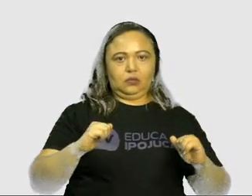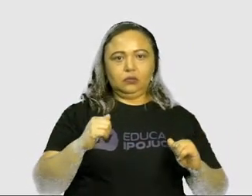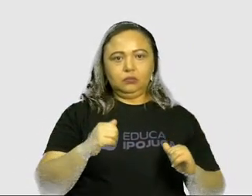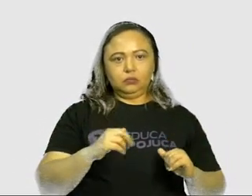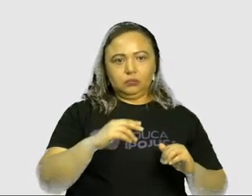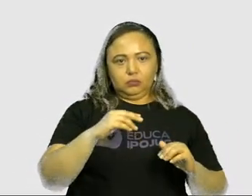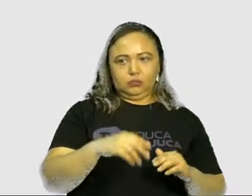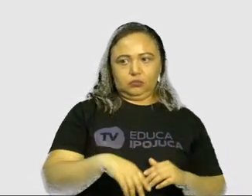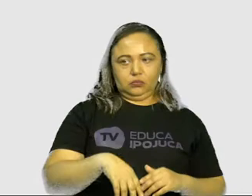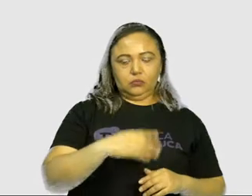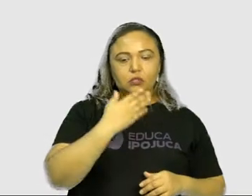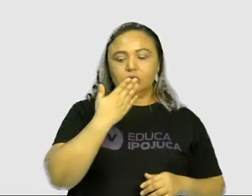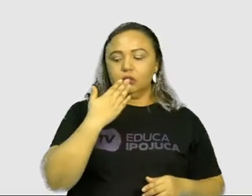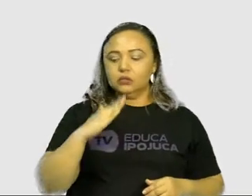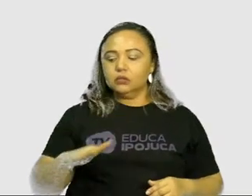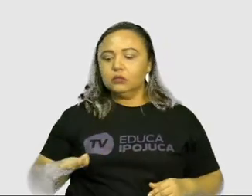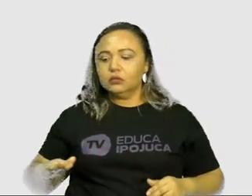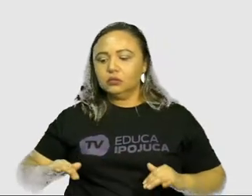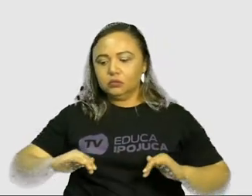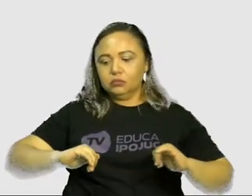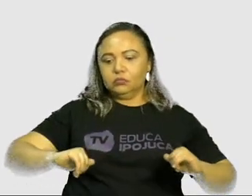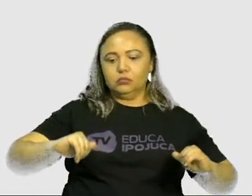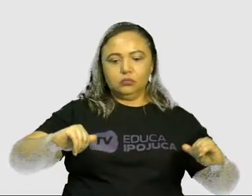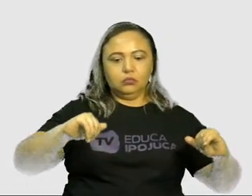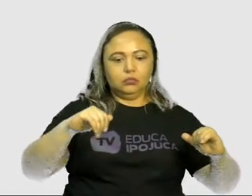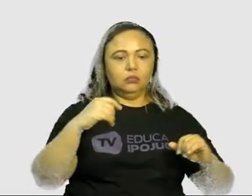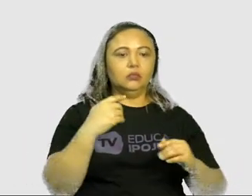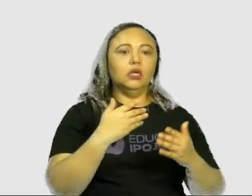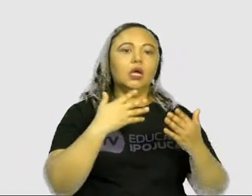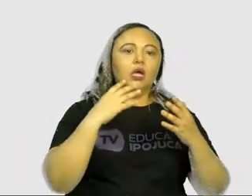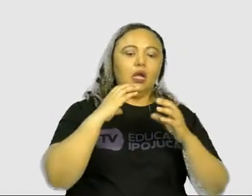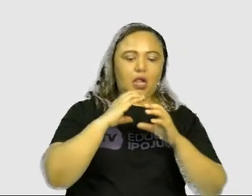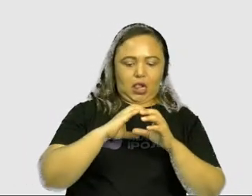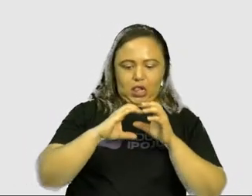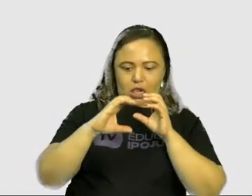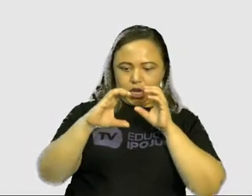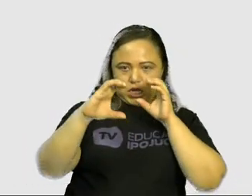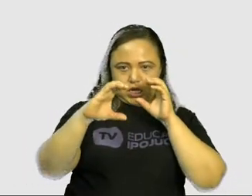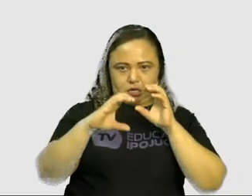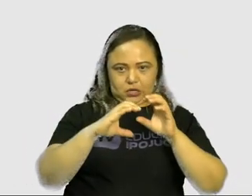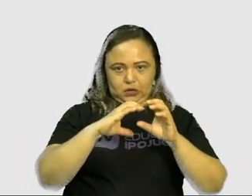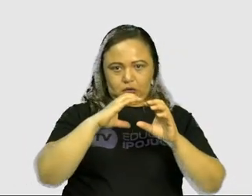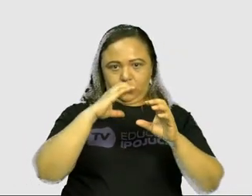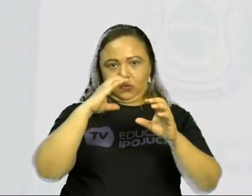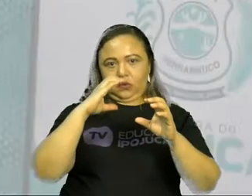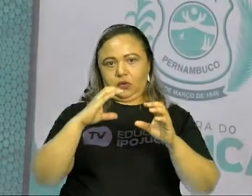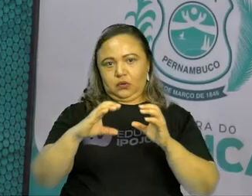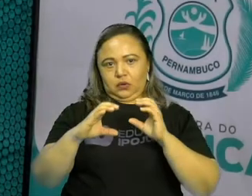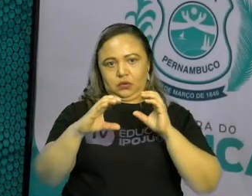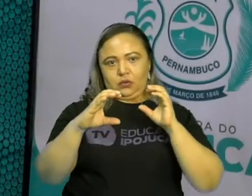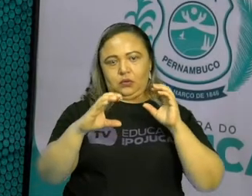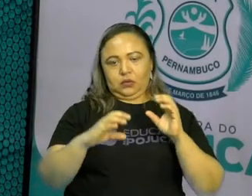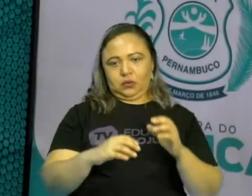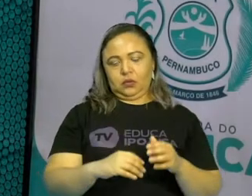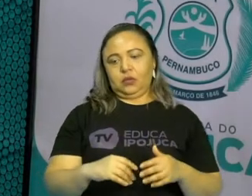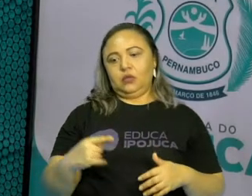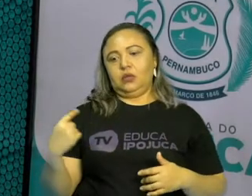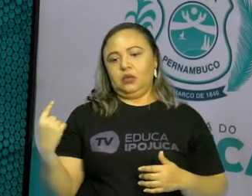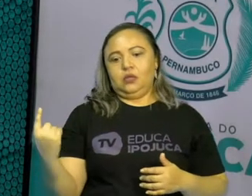um gênero textual, porque é através da cantiga de roda a gente aprende a interagir